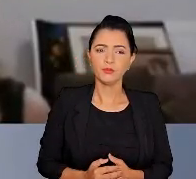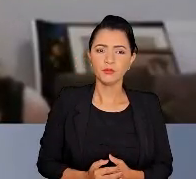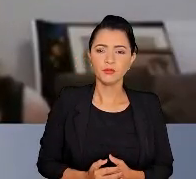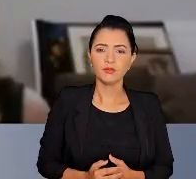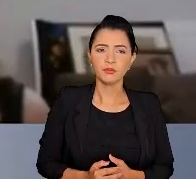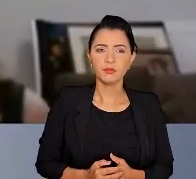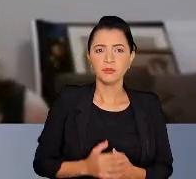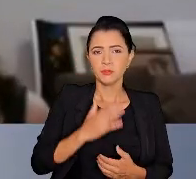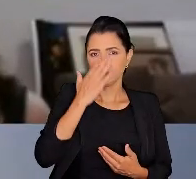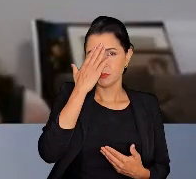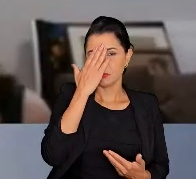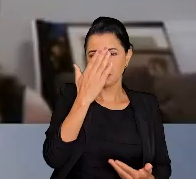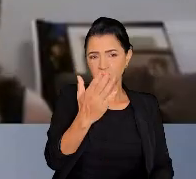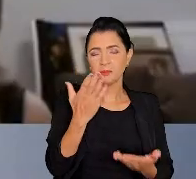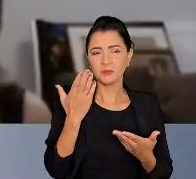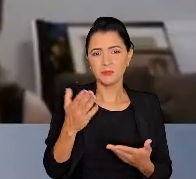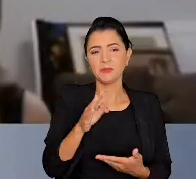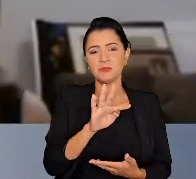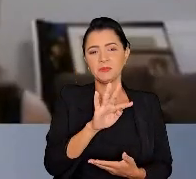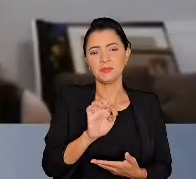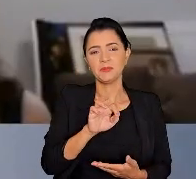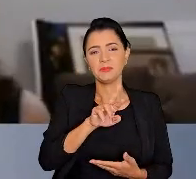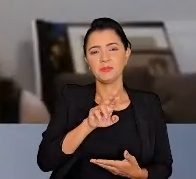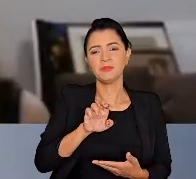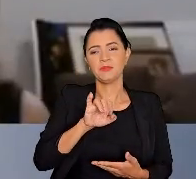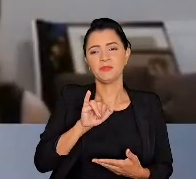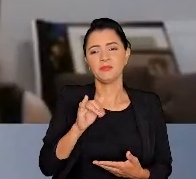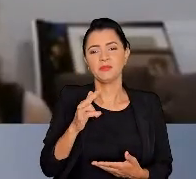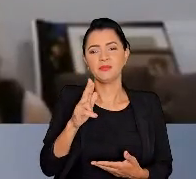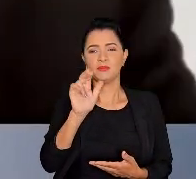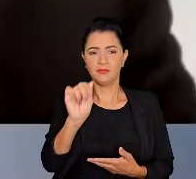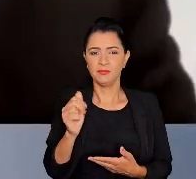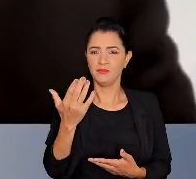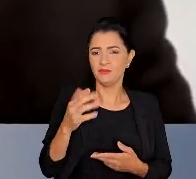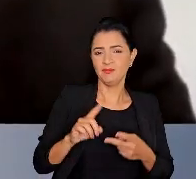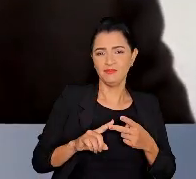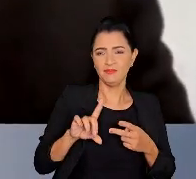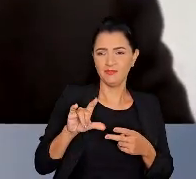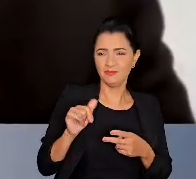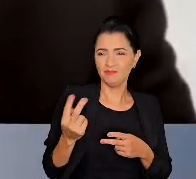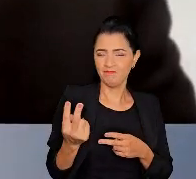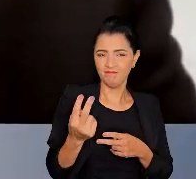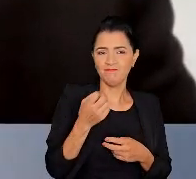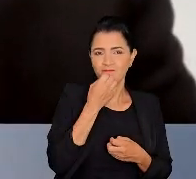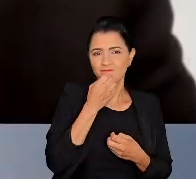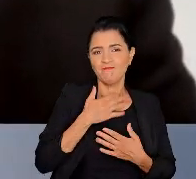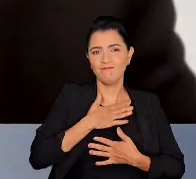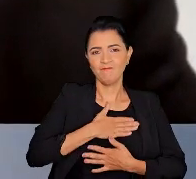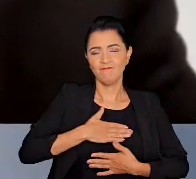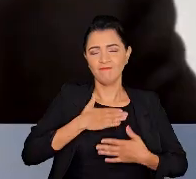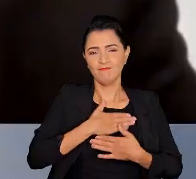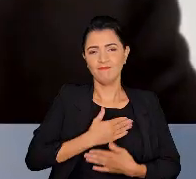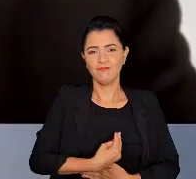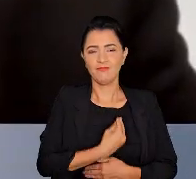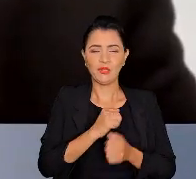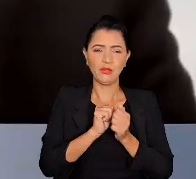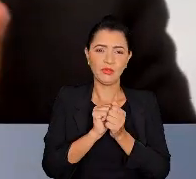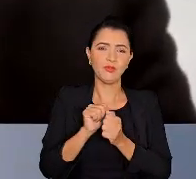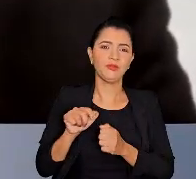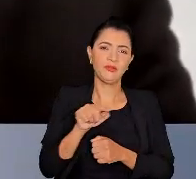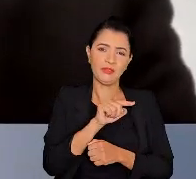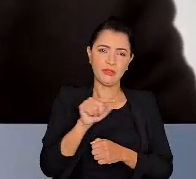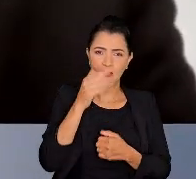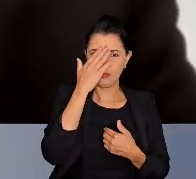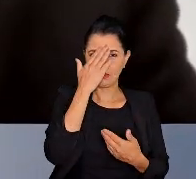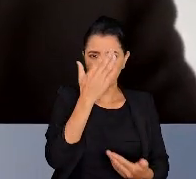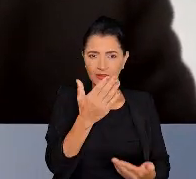Muito obrigado, doutora Terezinha, doutora Diana, é um prazer estar aqui com vocês hoje, agradecer o convite da Justiça Federal,